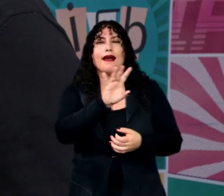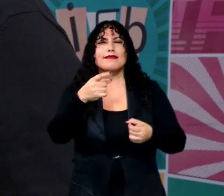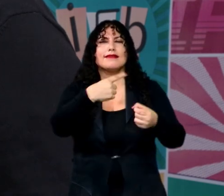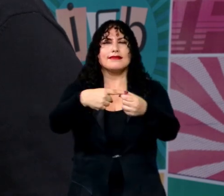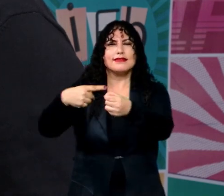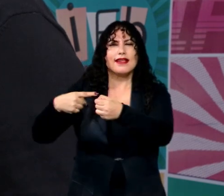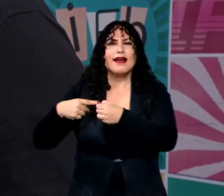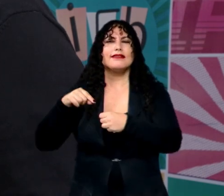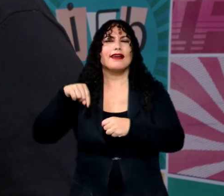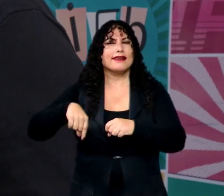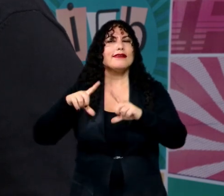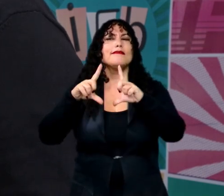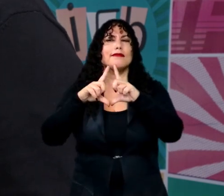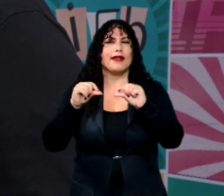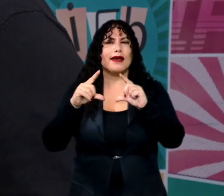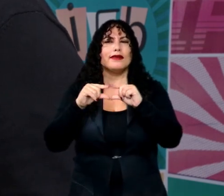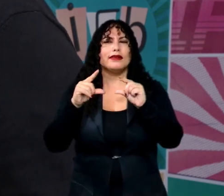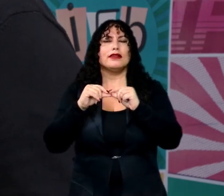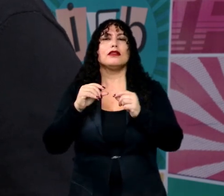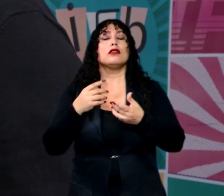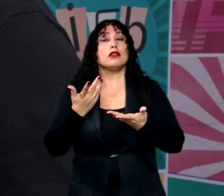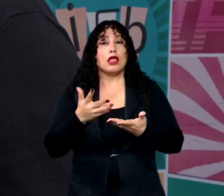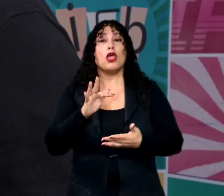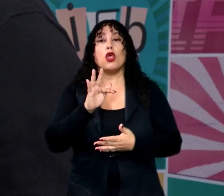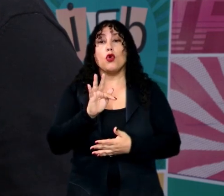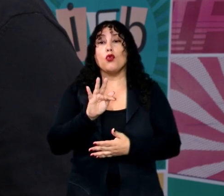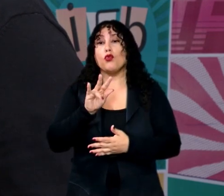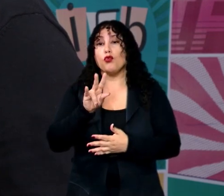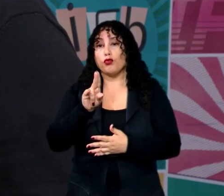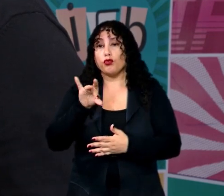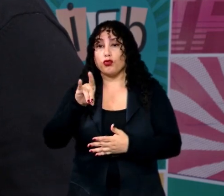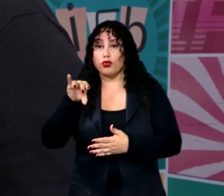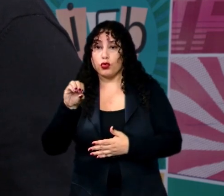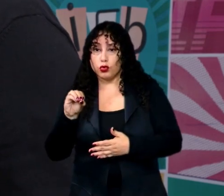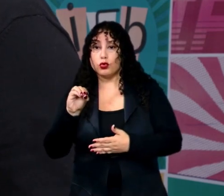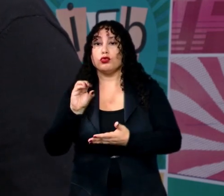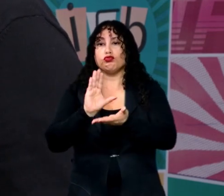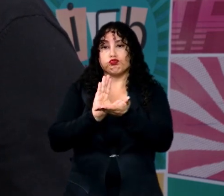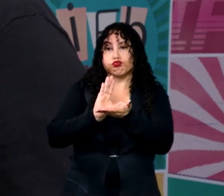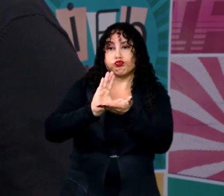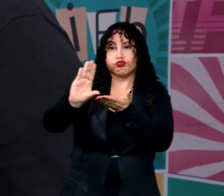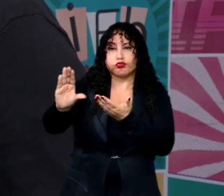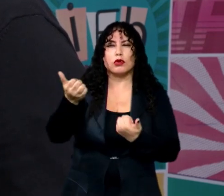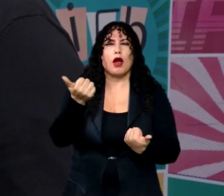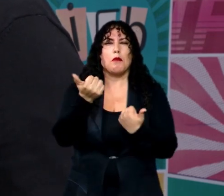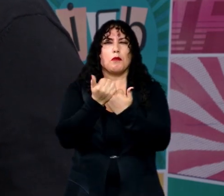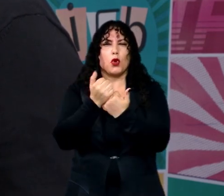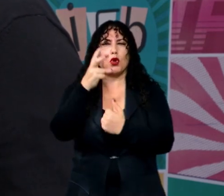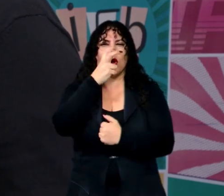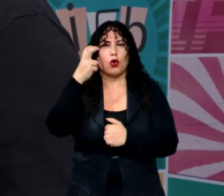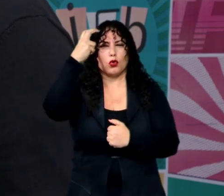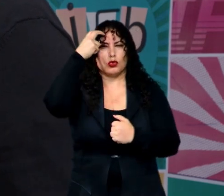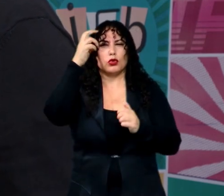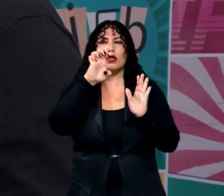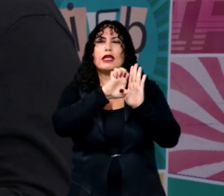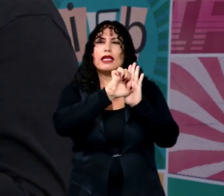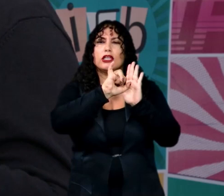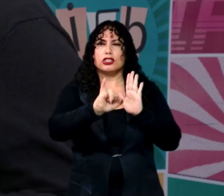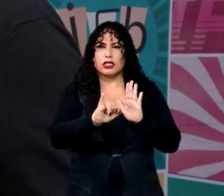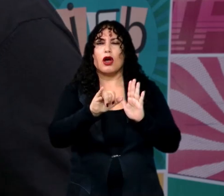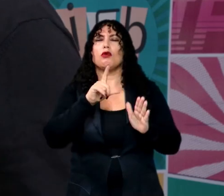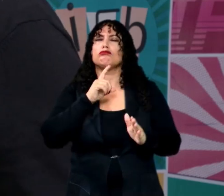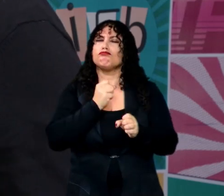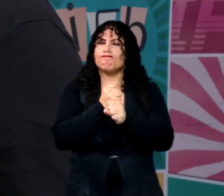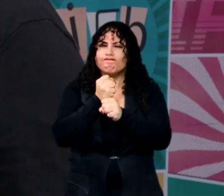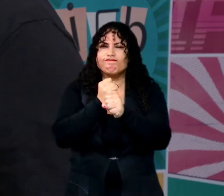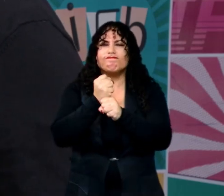a gente tem o Fundo de Apoio à Cultura, uhum, que são editais que inclusive fecharam, todo ano